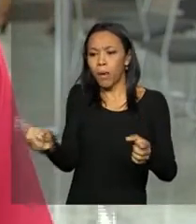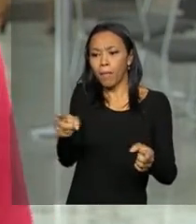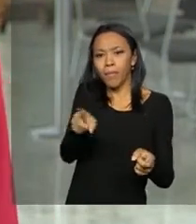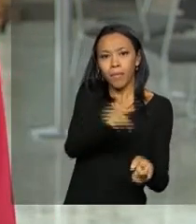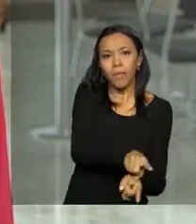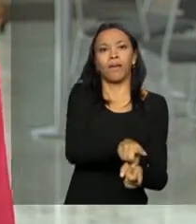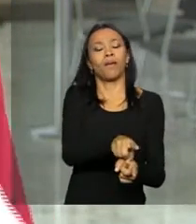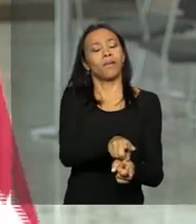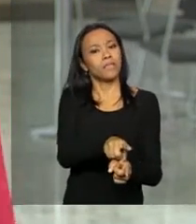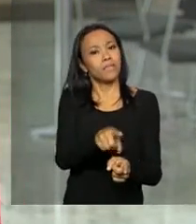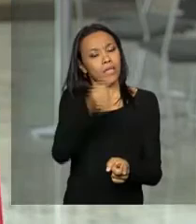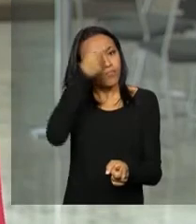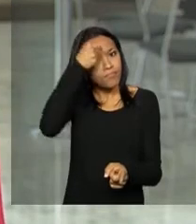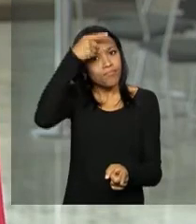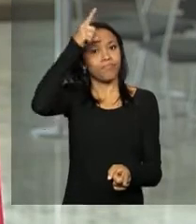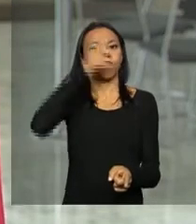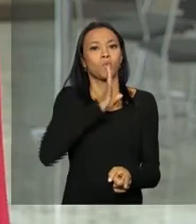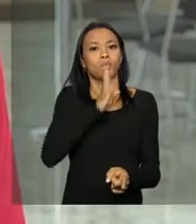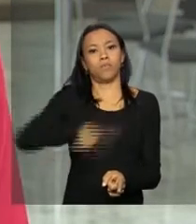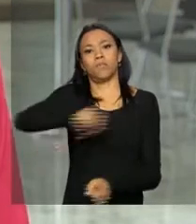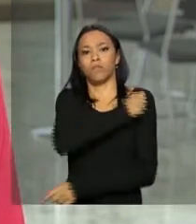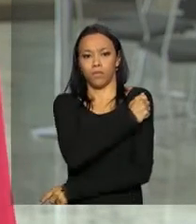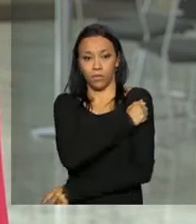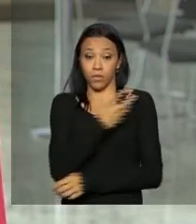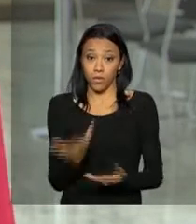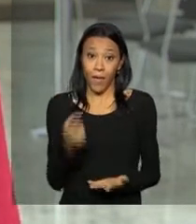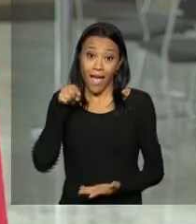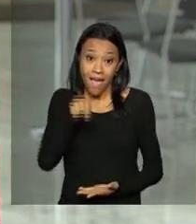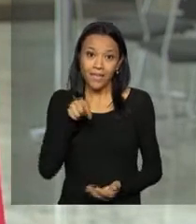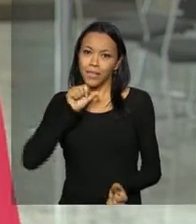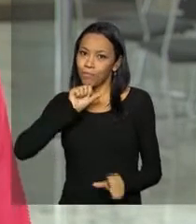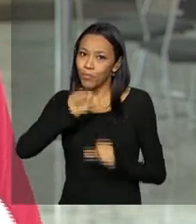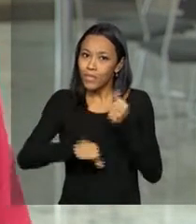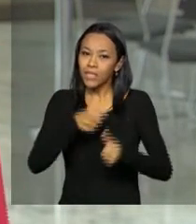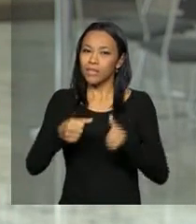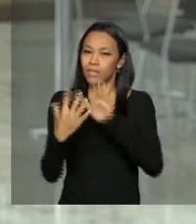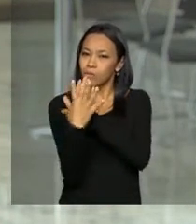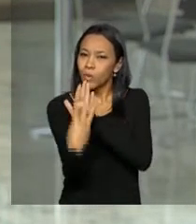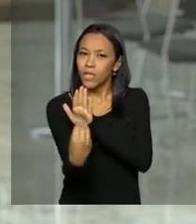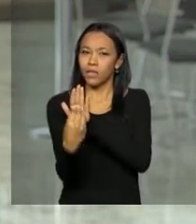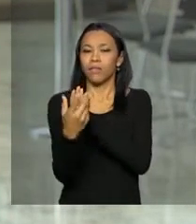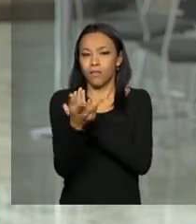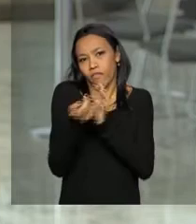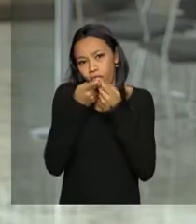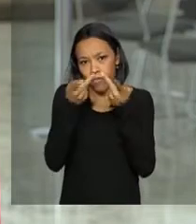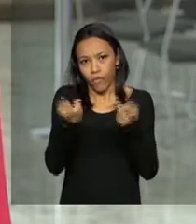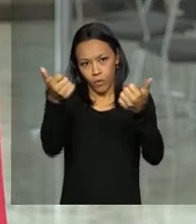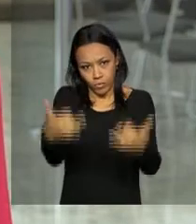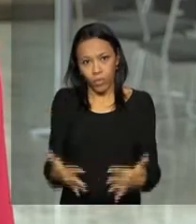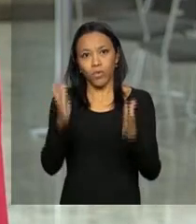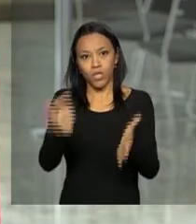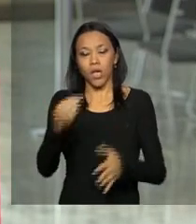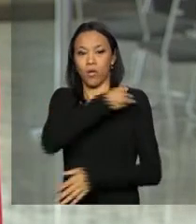aluno tenha aí uma evolução nos conhecimentos. Agora, essa mudança nesse itinerário, como o ministro Aloysio Mercadante